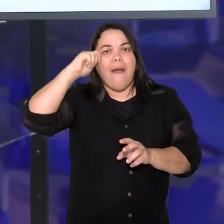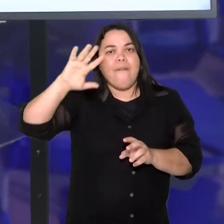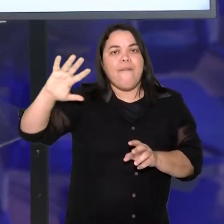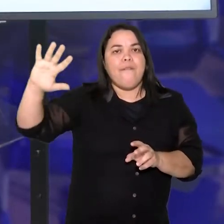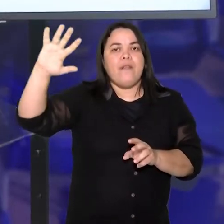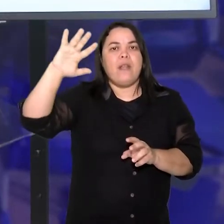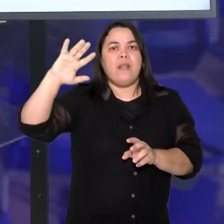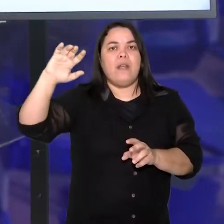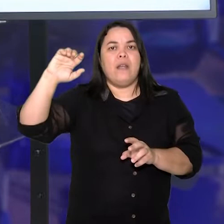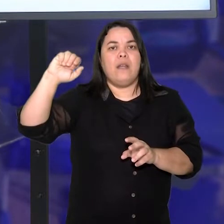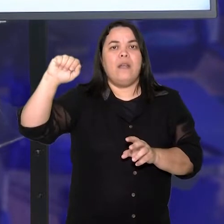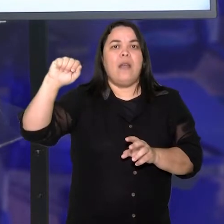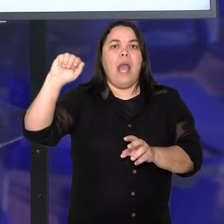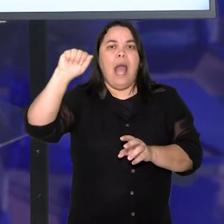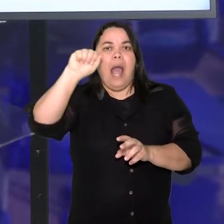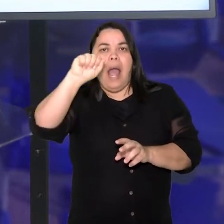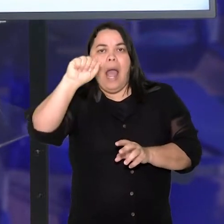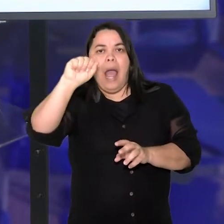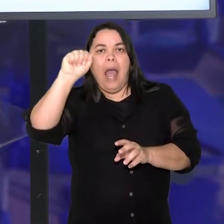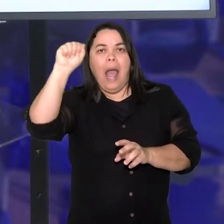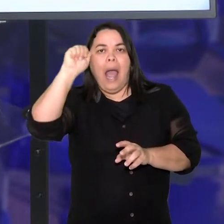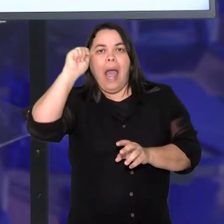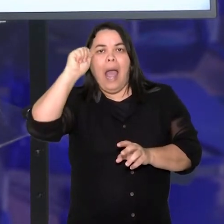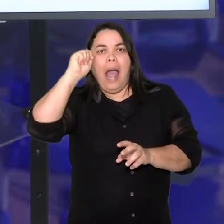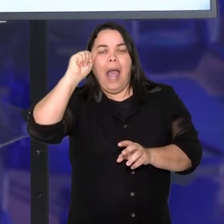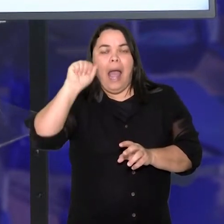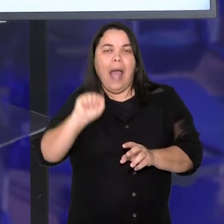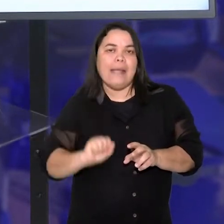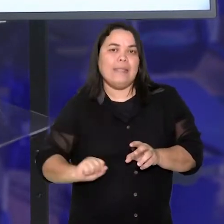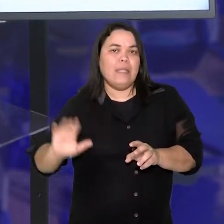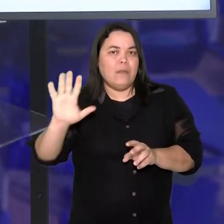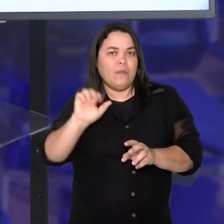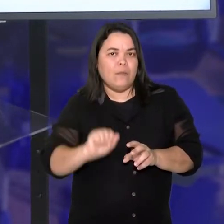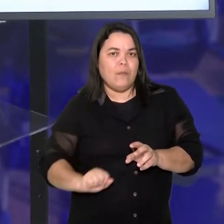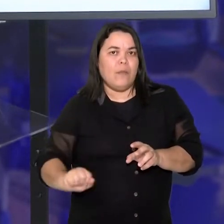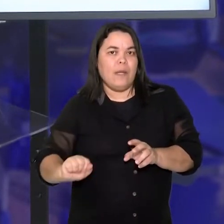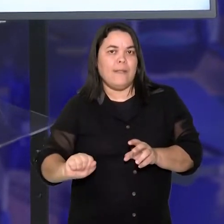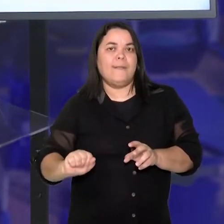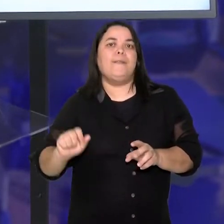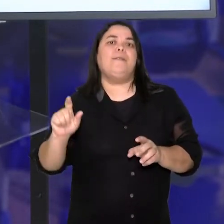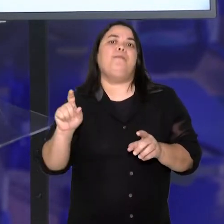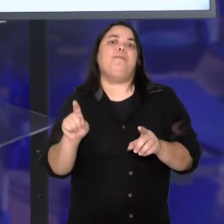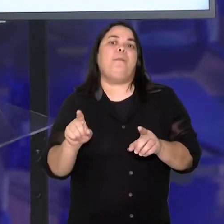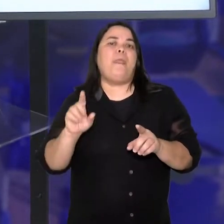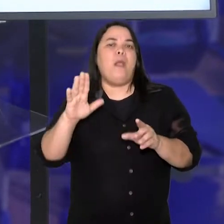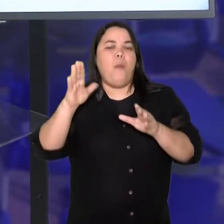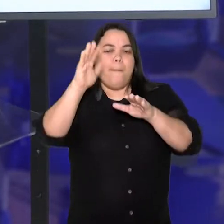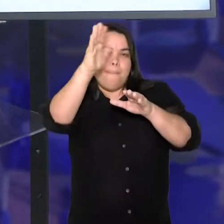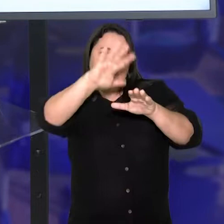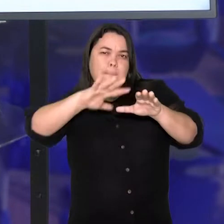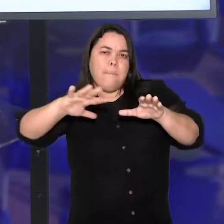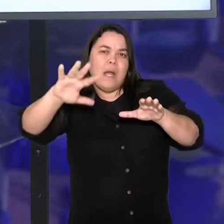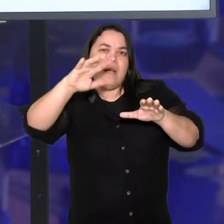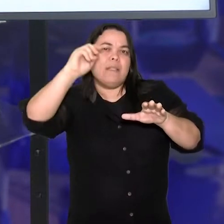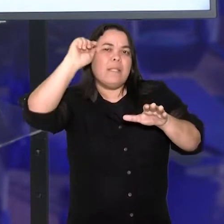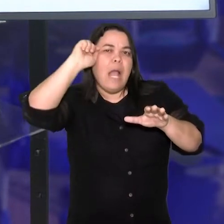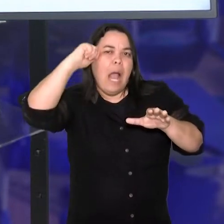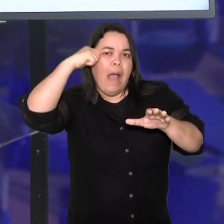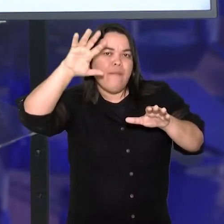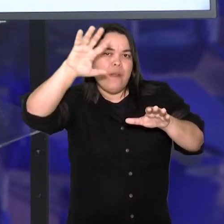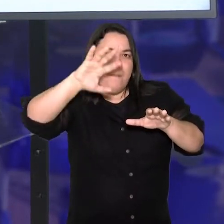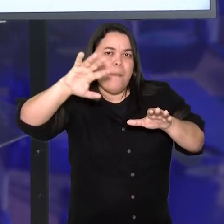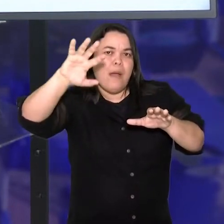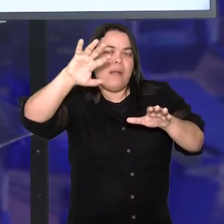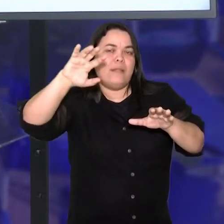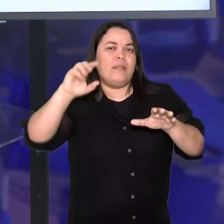continente asiático. Oceania, grande parte da África, toda a Ásia e uma pequena parte bem pequenininha